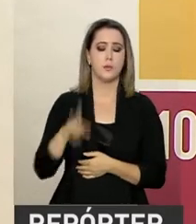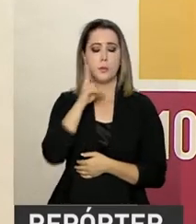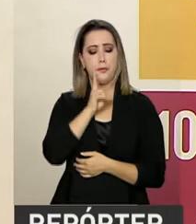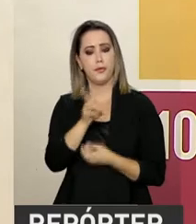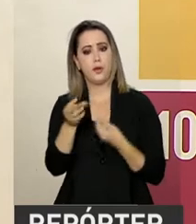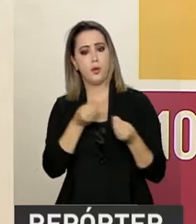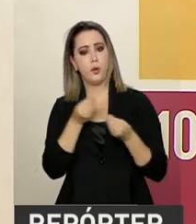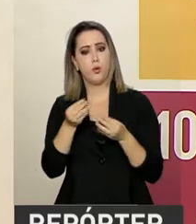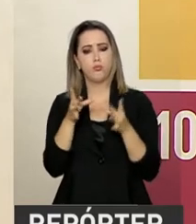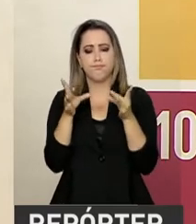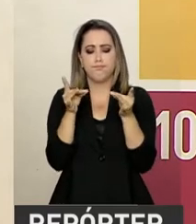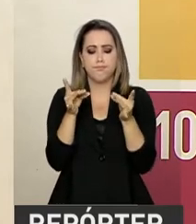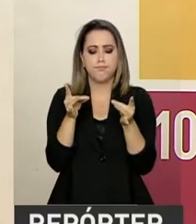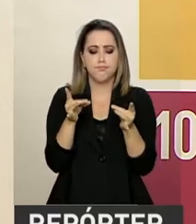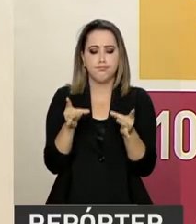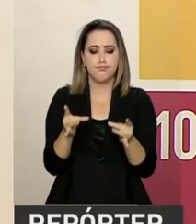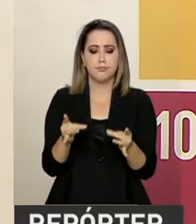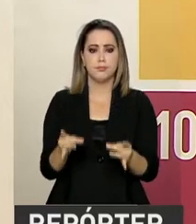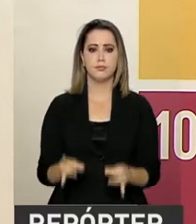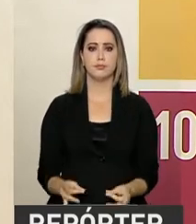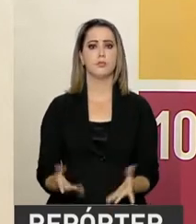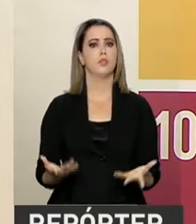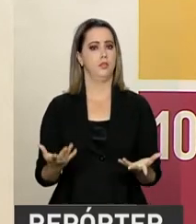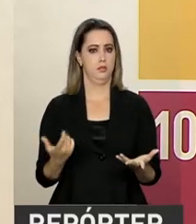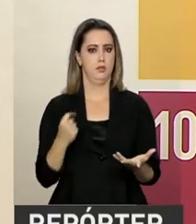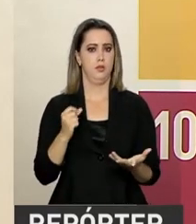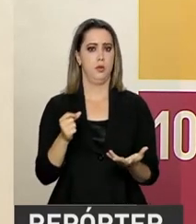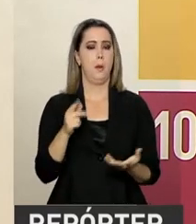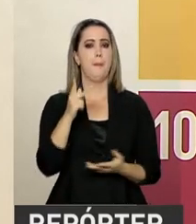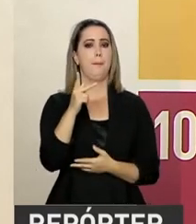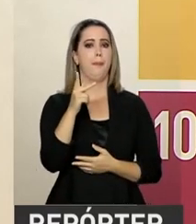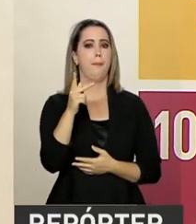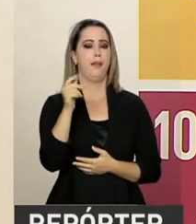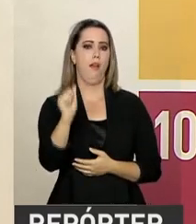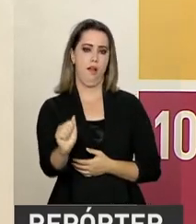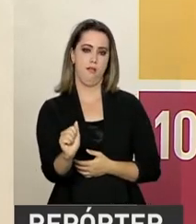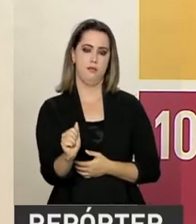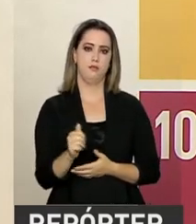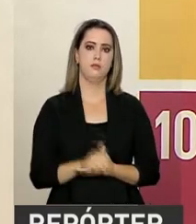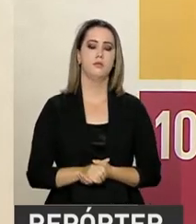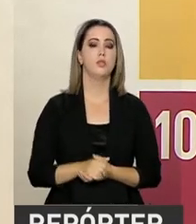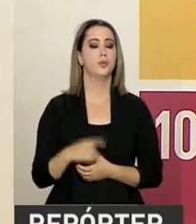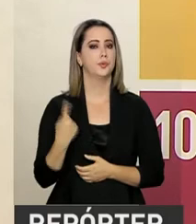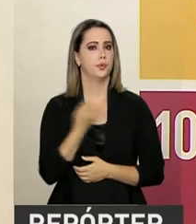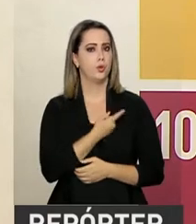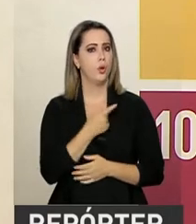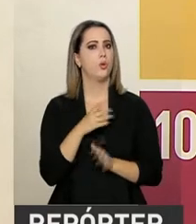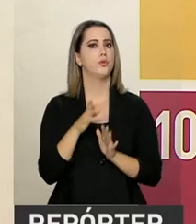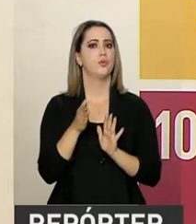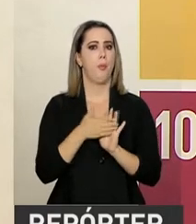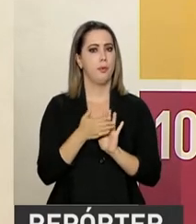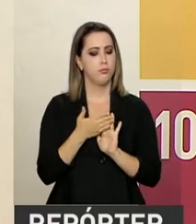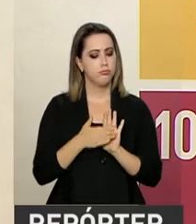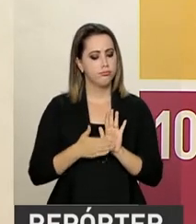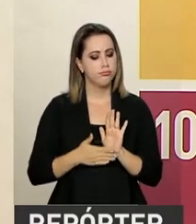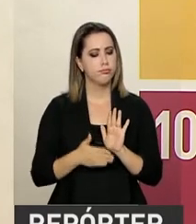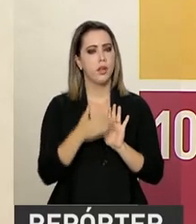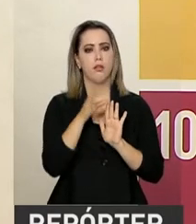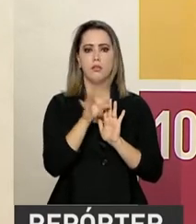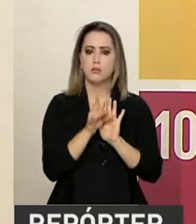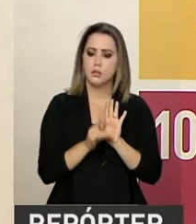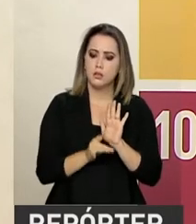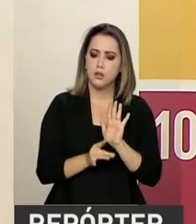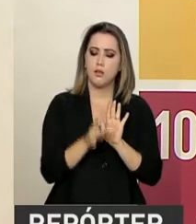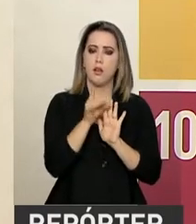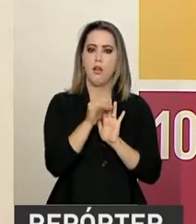china ampla eu diria detalhada do ppa o nosso plano plurianual que há quatro anos a cada